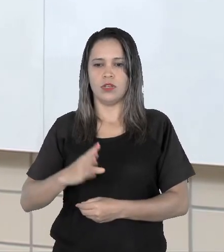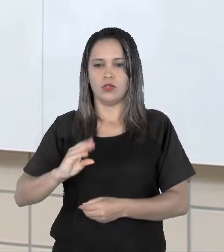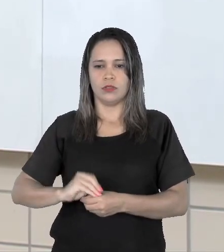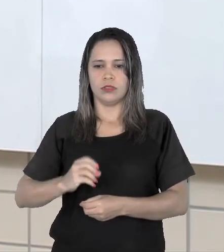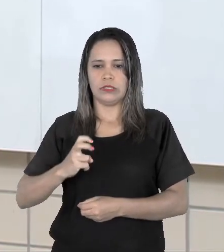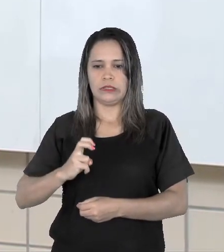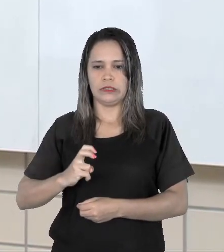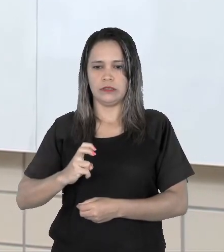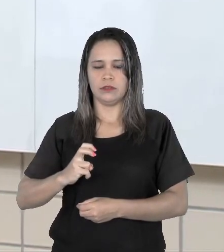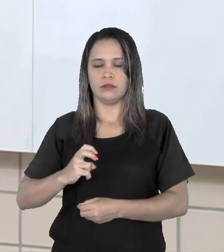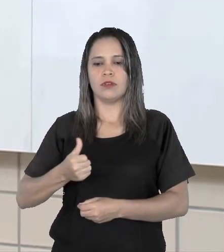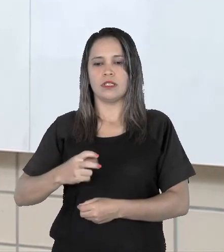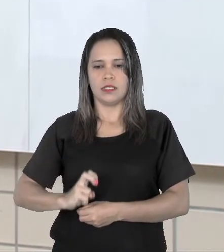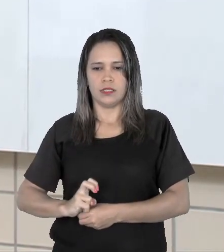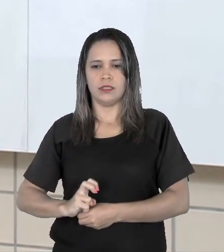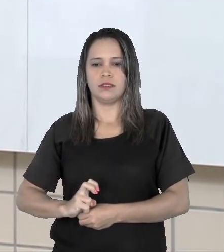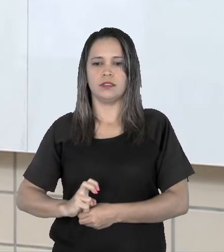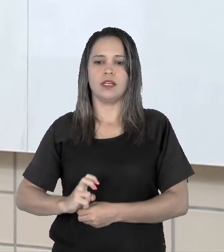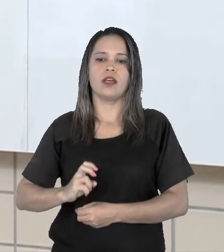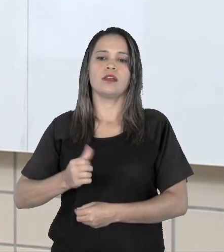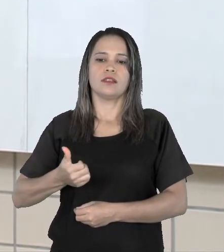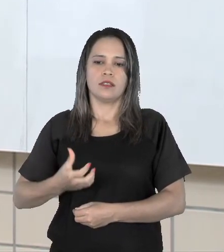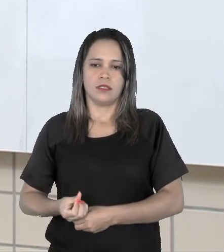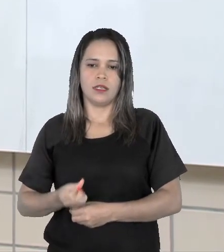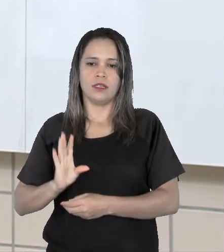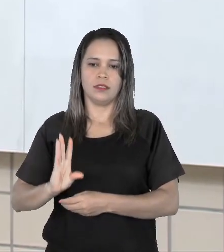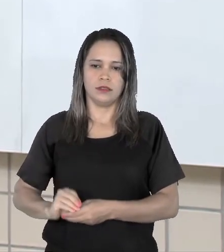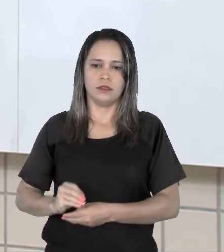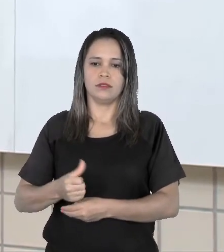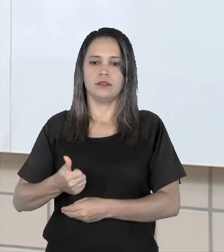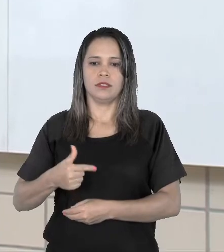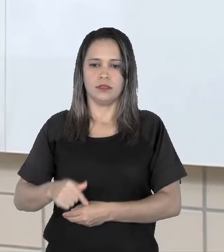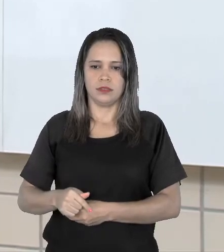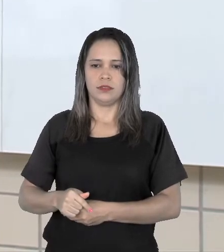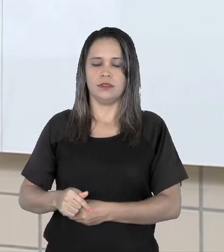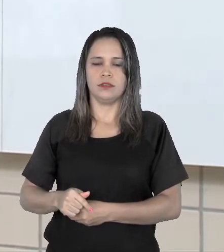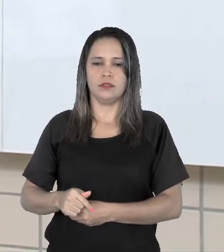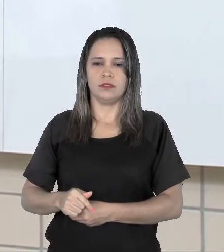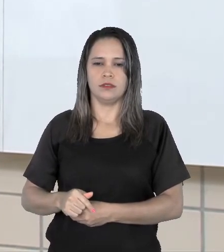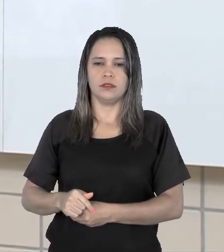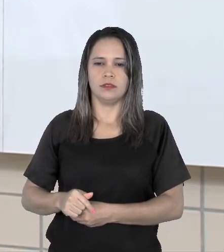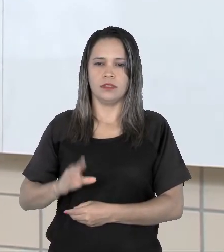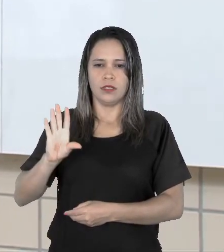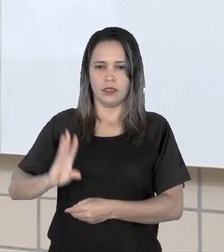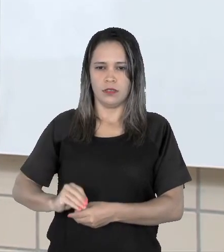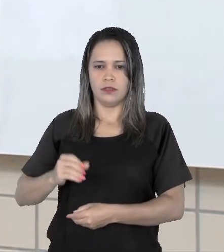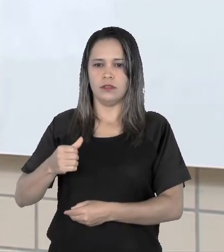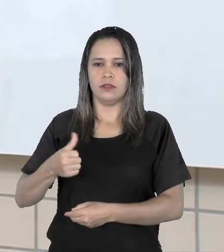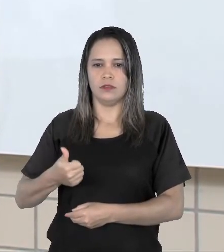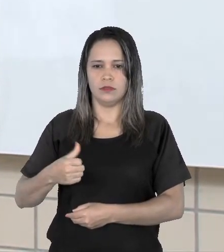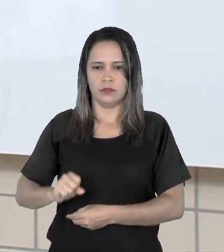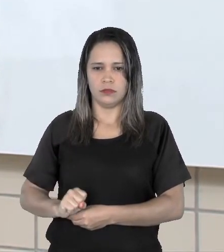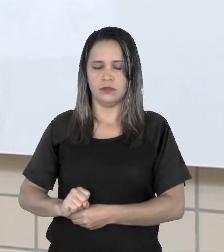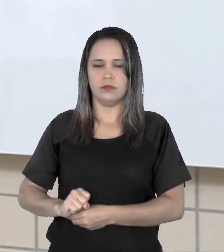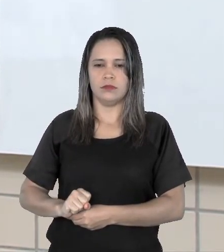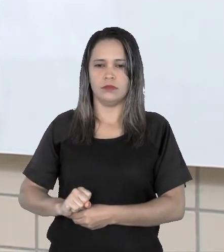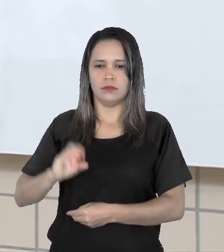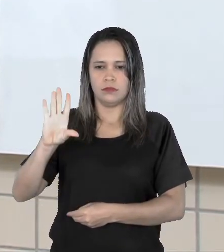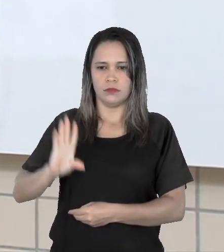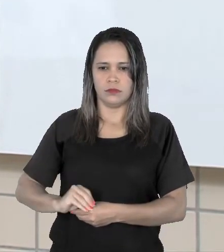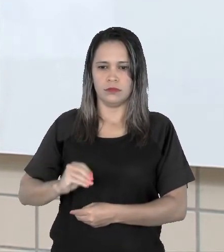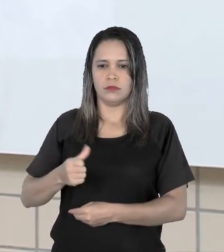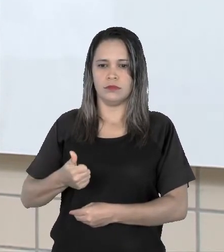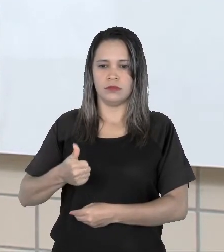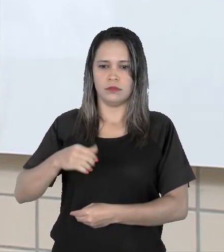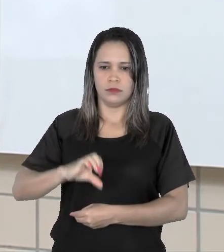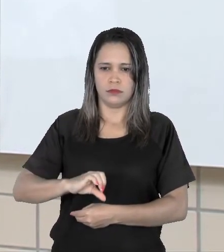5, 15. Com o número 6, 16, com o número 7, 17, com o número 8, 18 e